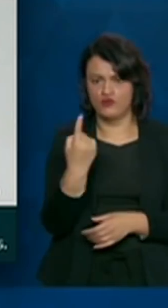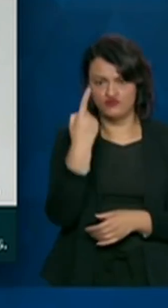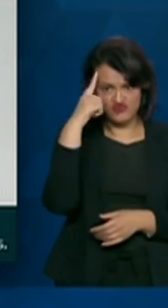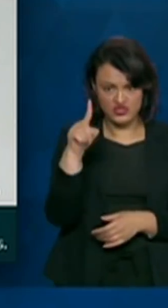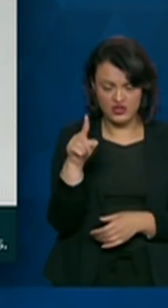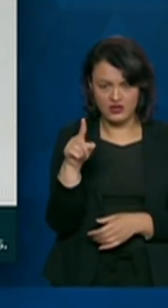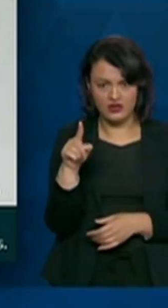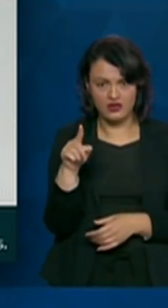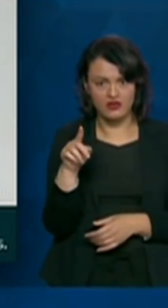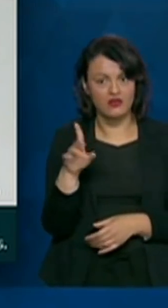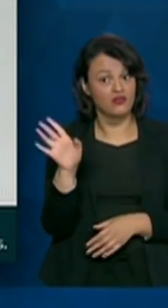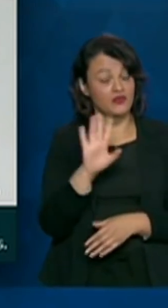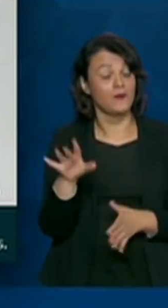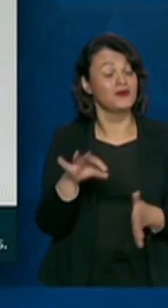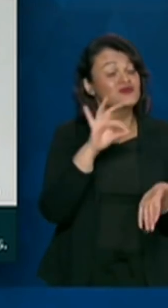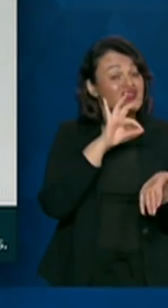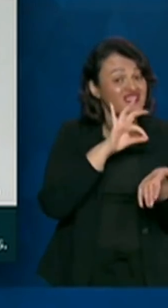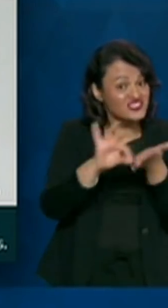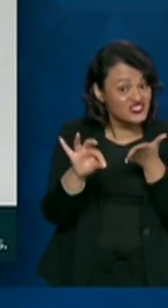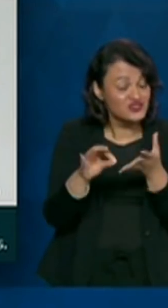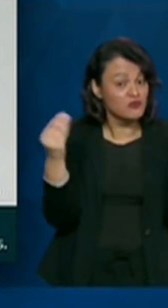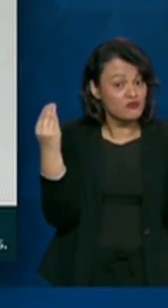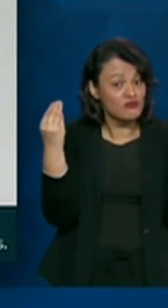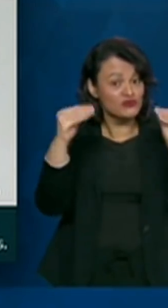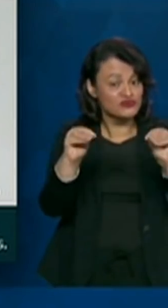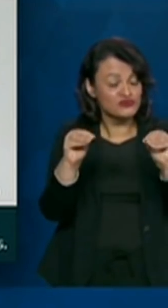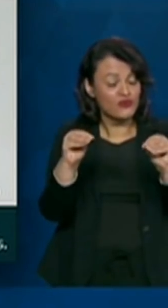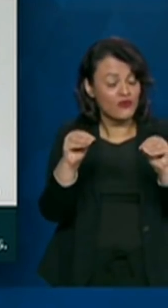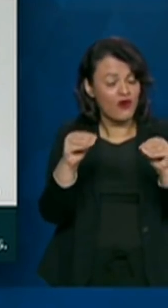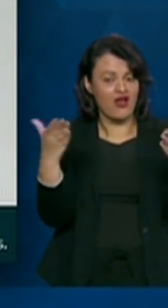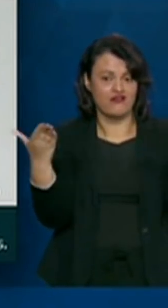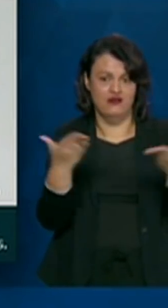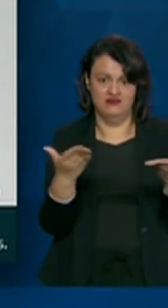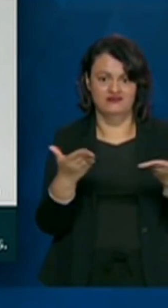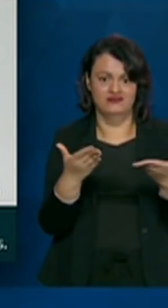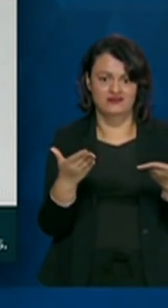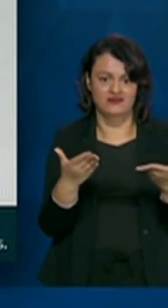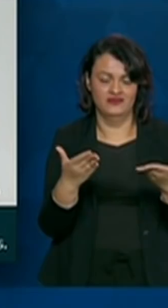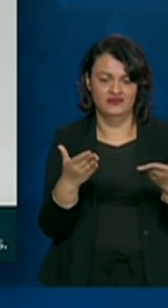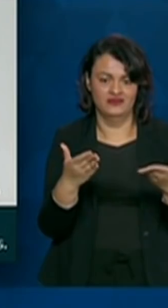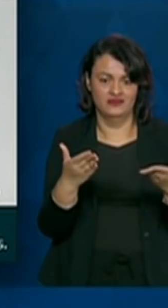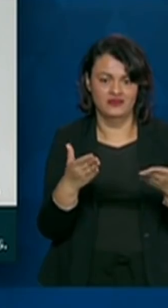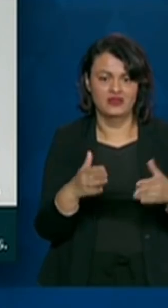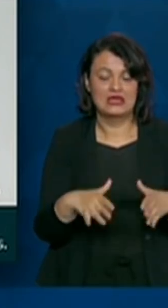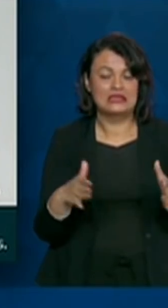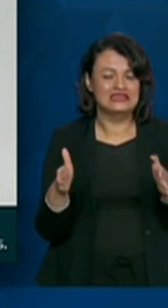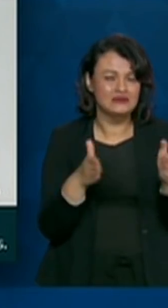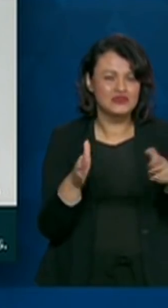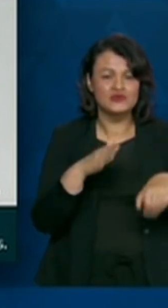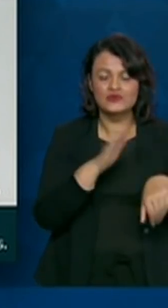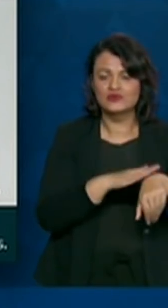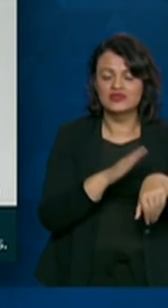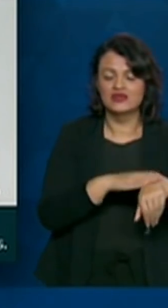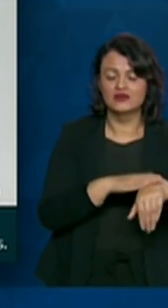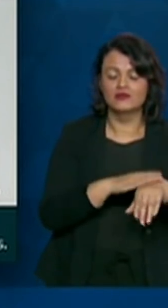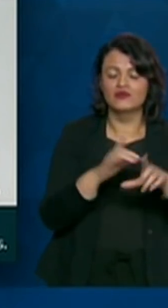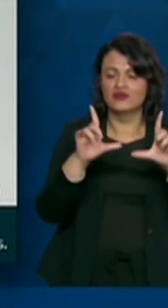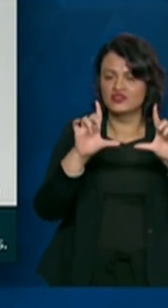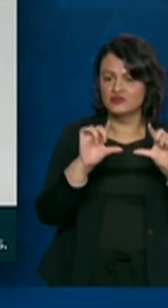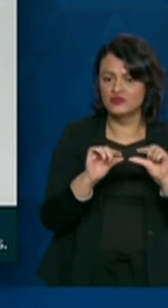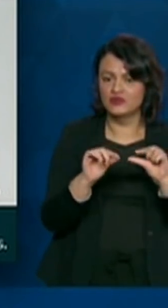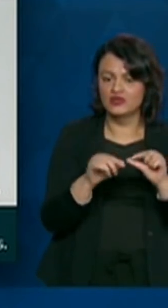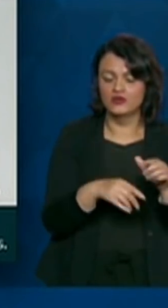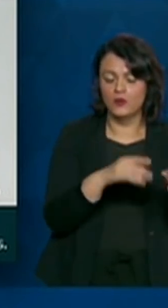sim que os registros foram atualizados naquela data. E na medida em que o tempo diminua entre